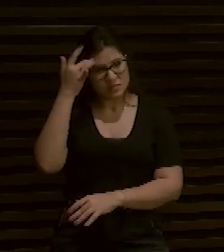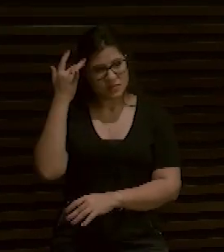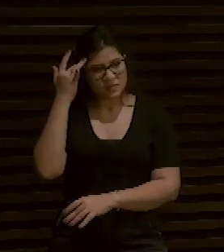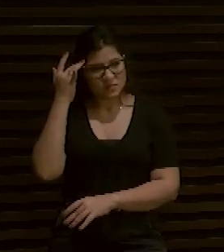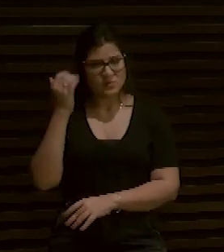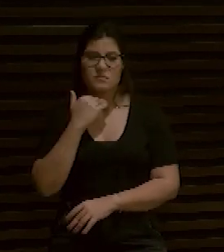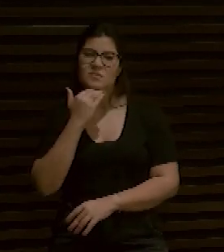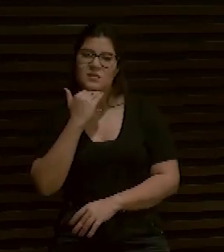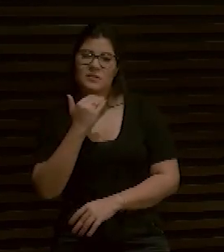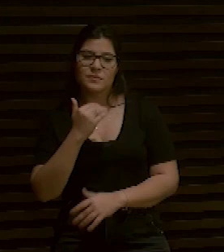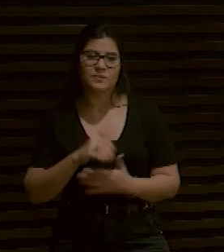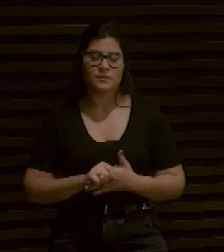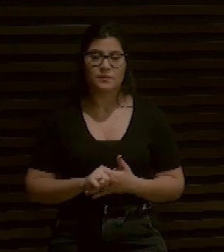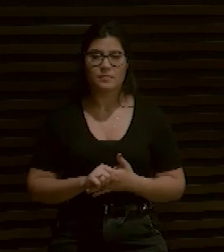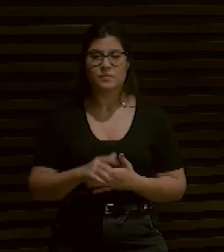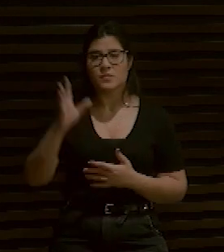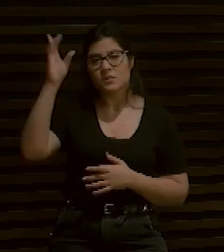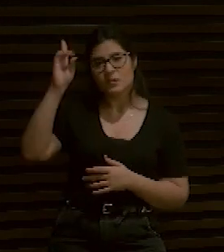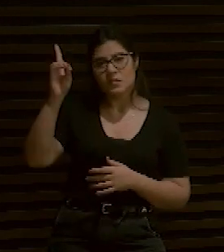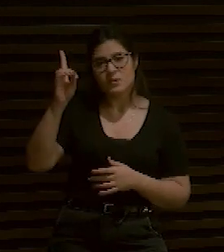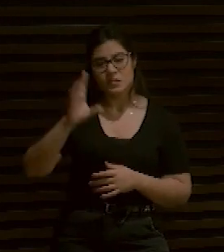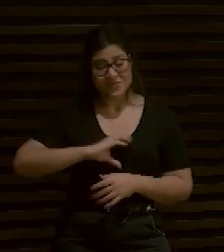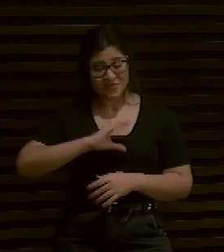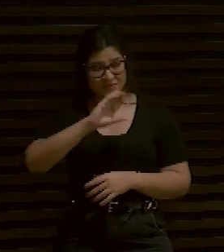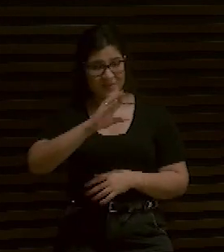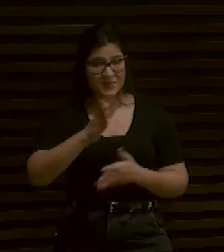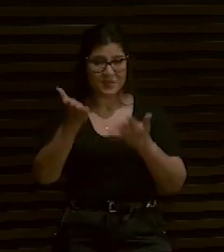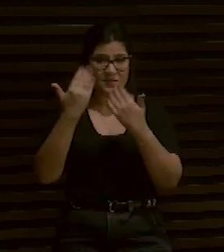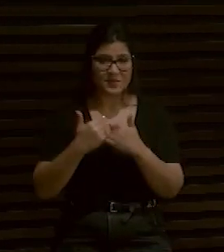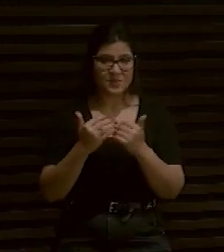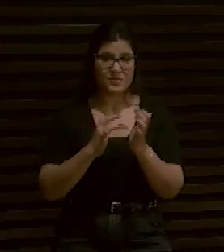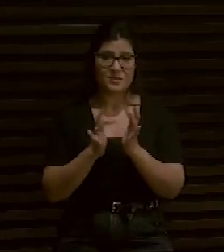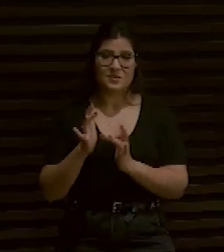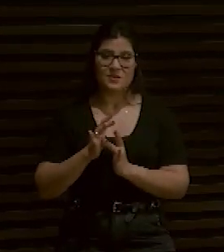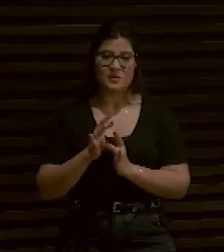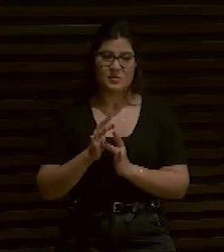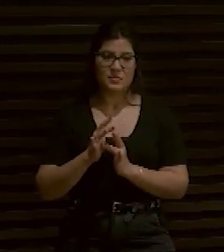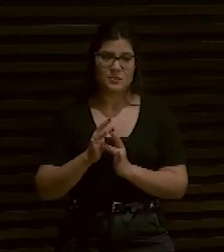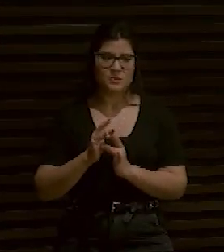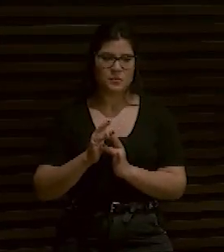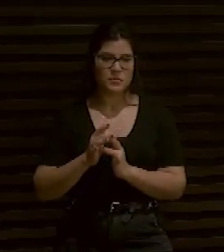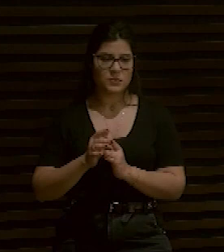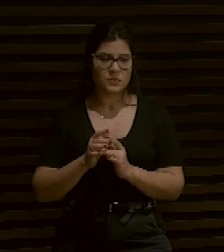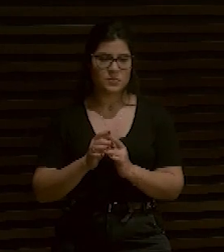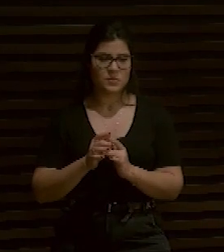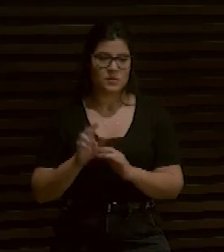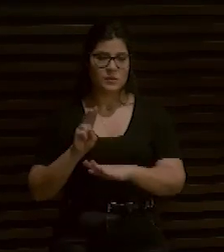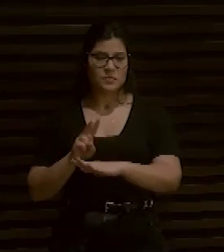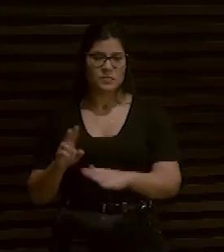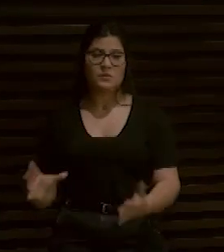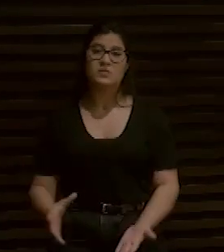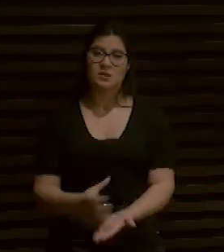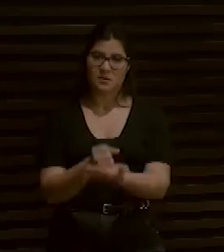Aqueles que o Pai lhe deu, aqueles que o Pai lhe confiou, esse Jesus põe debaixo do braço. E Ele vai junto com nós até